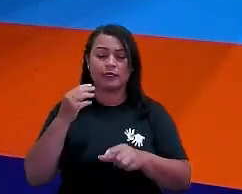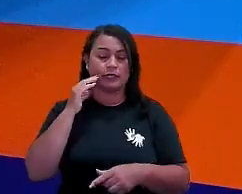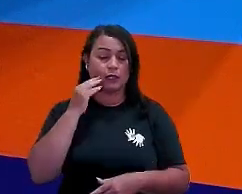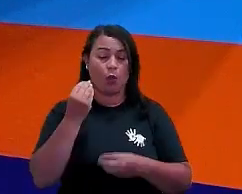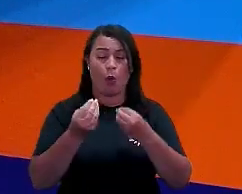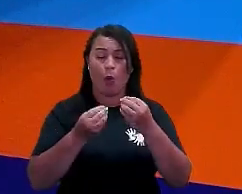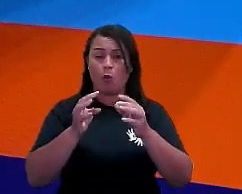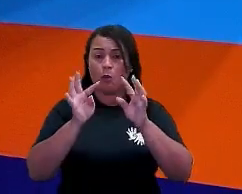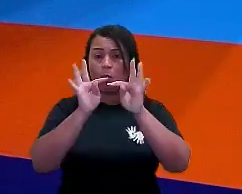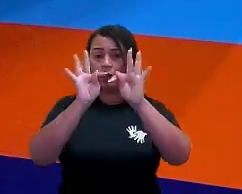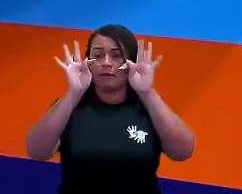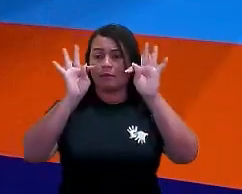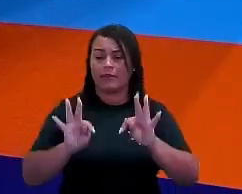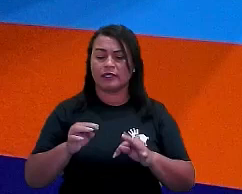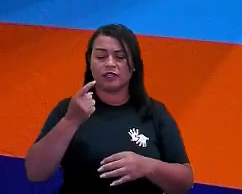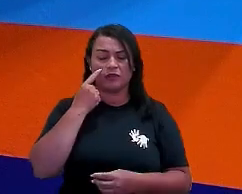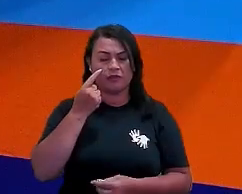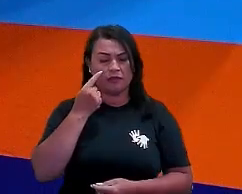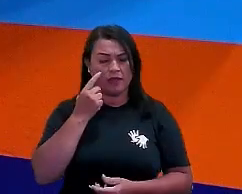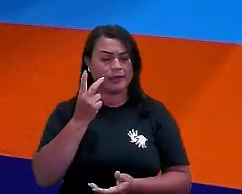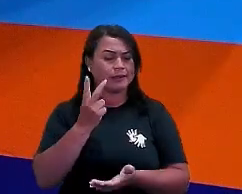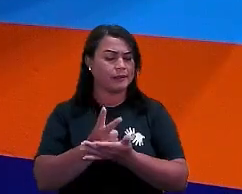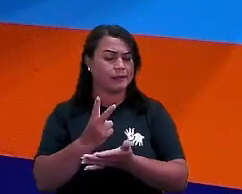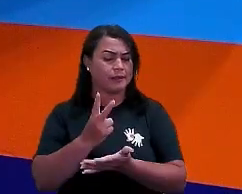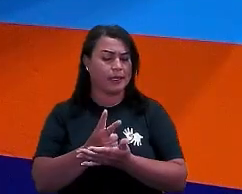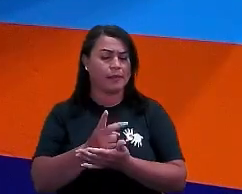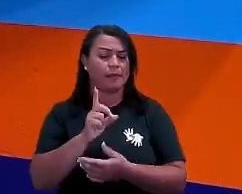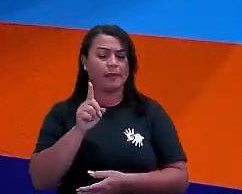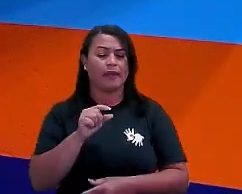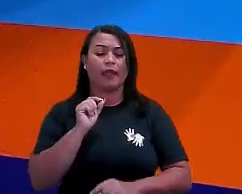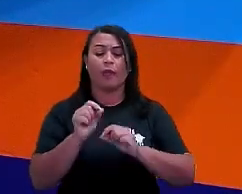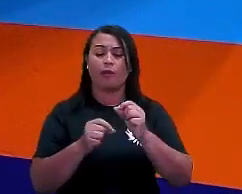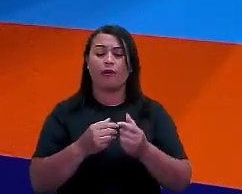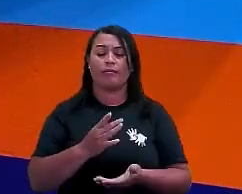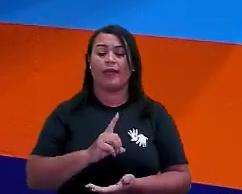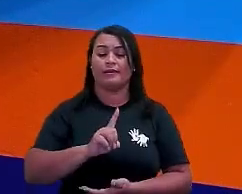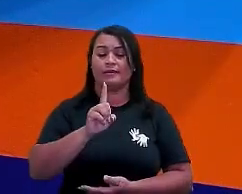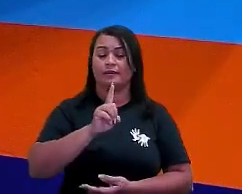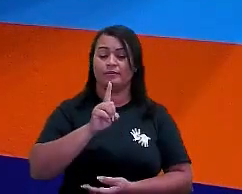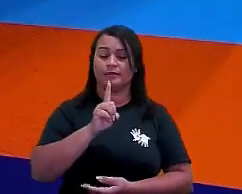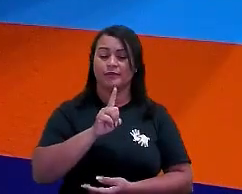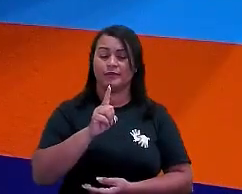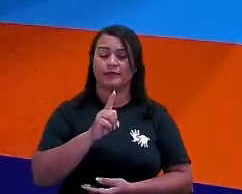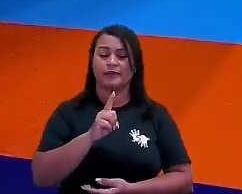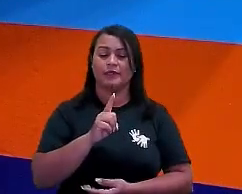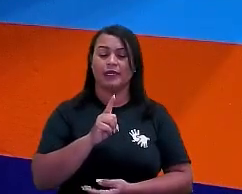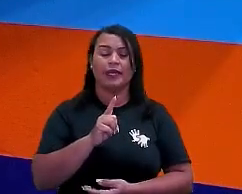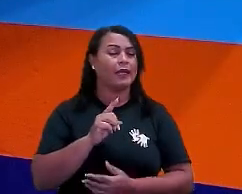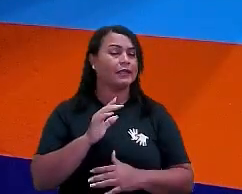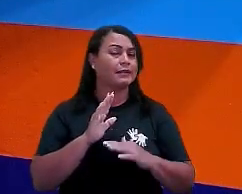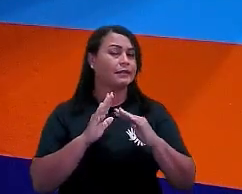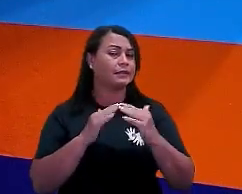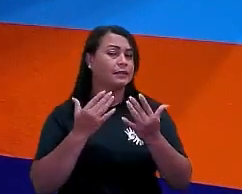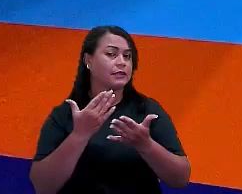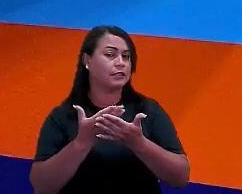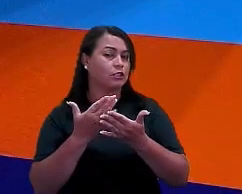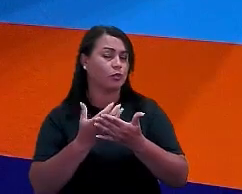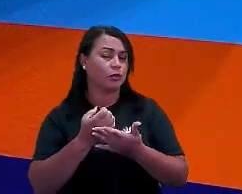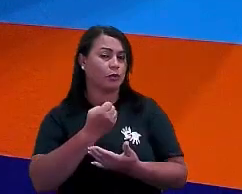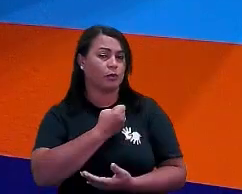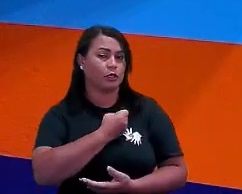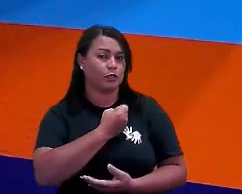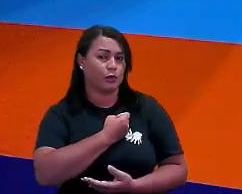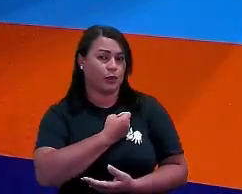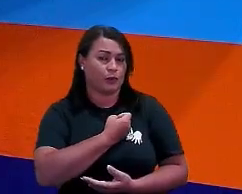a gente mais vê, a primeira tabela que a gente vê, é essa aqui, ó. É aquela que a gente recebe com as notas da